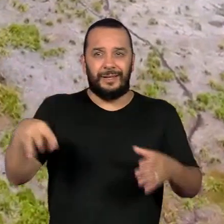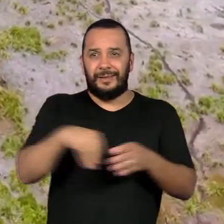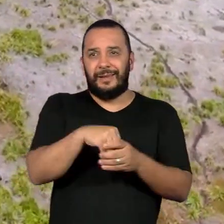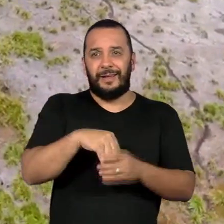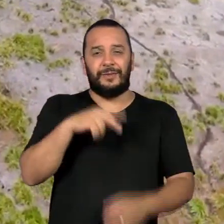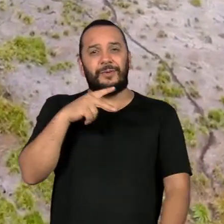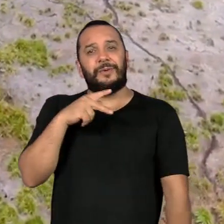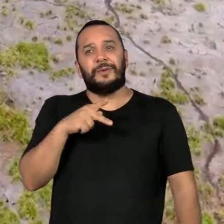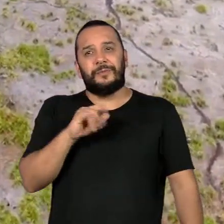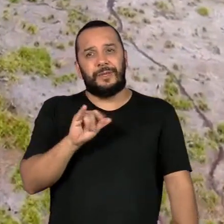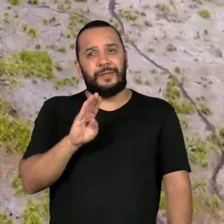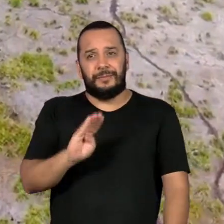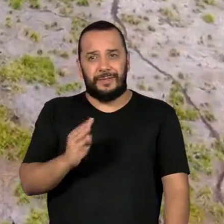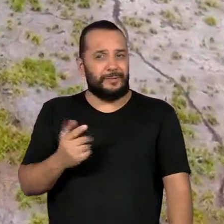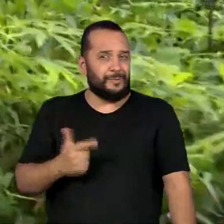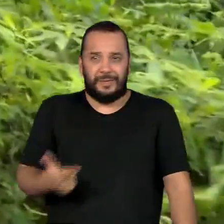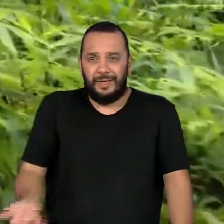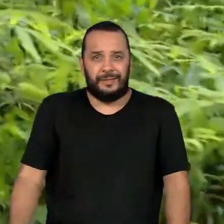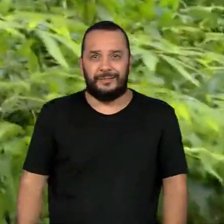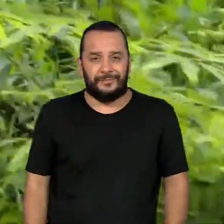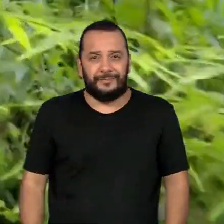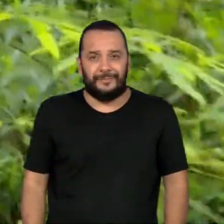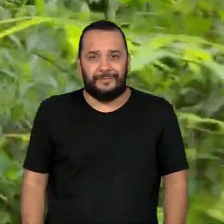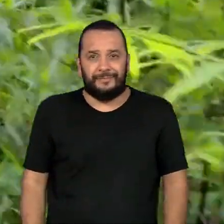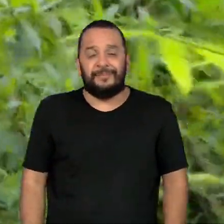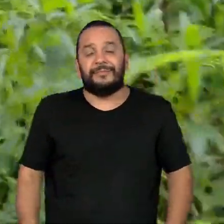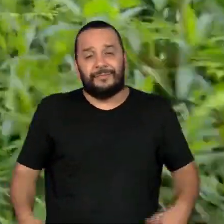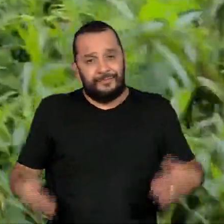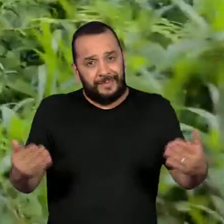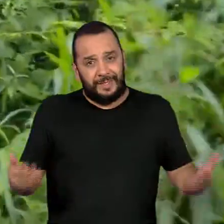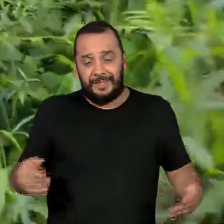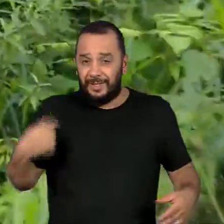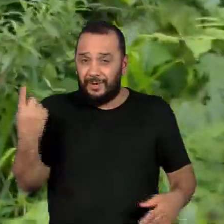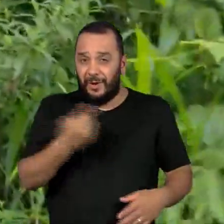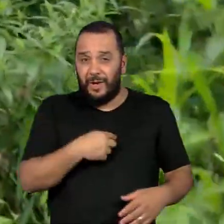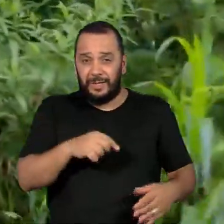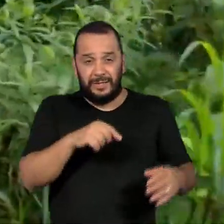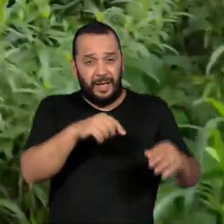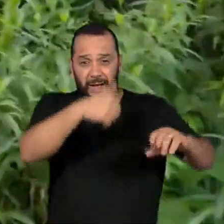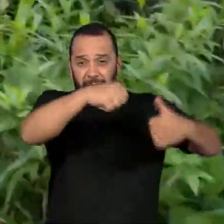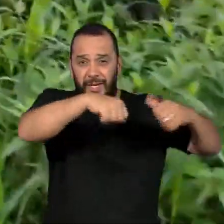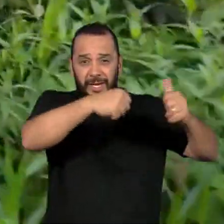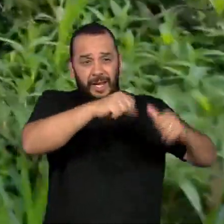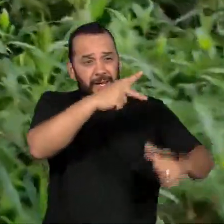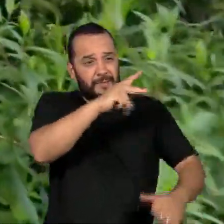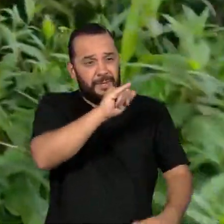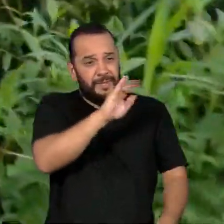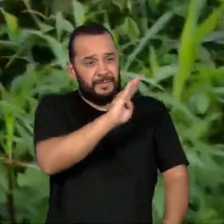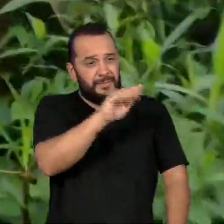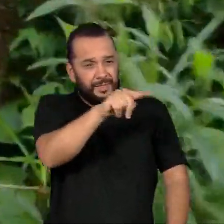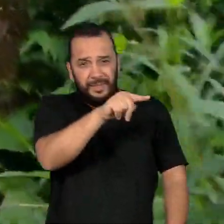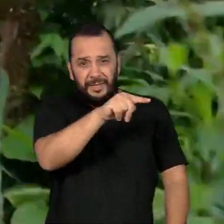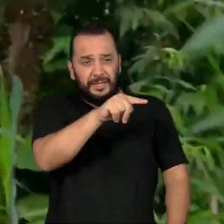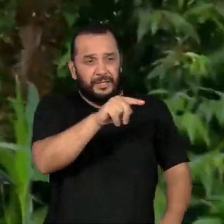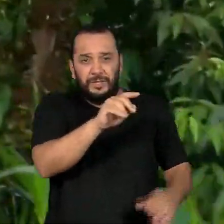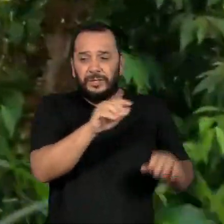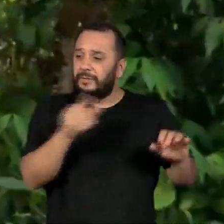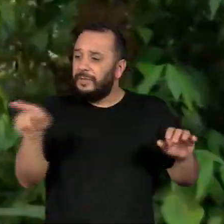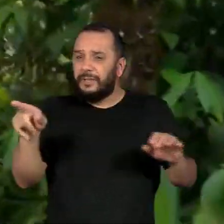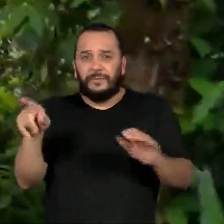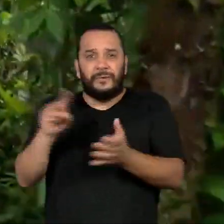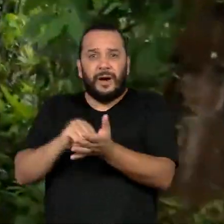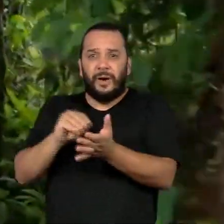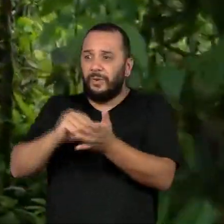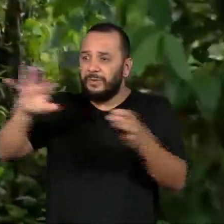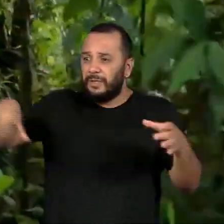da biodiversidade que nós temos. Então, quando a gente avalia o PIB sem olhar para esses ativos, a gente está perdendo uma informação relevante